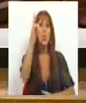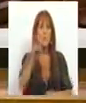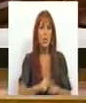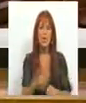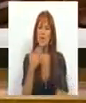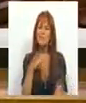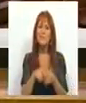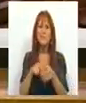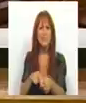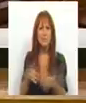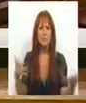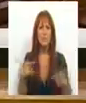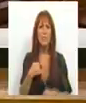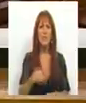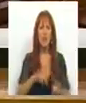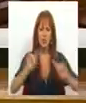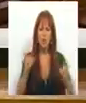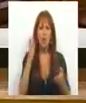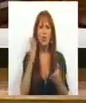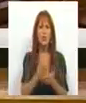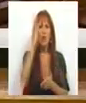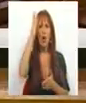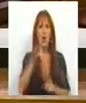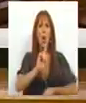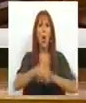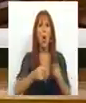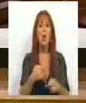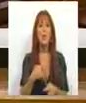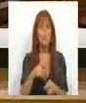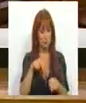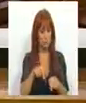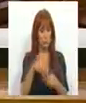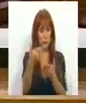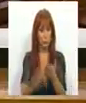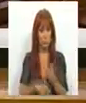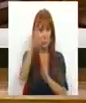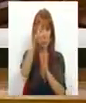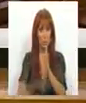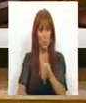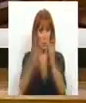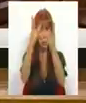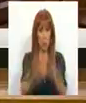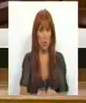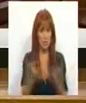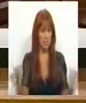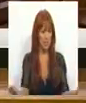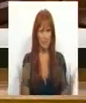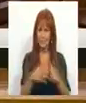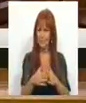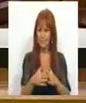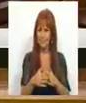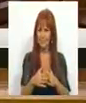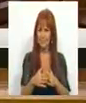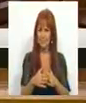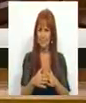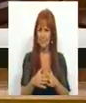a utilizar, eu cingir-me-ei apenas àqueles que constam do relatório do orçamento